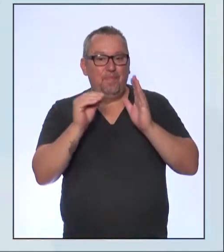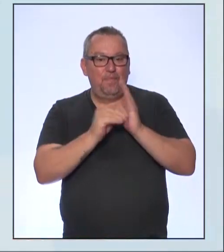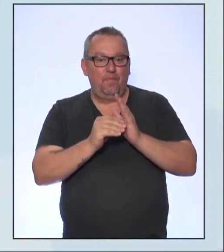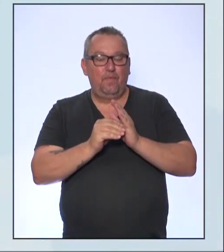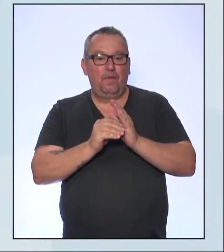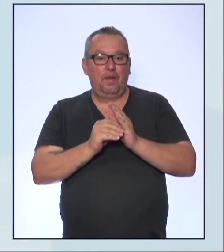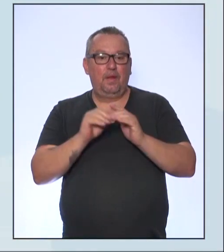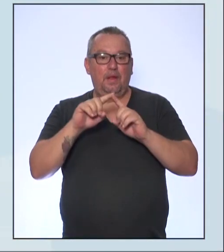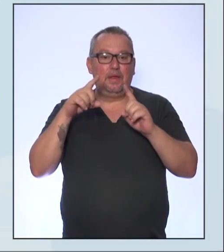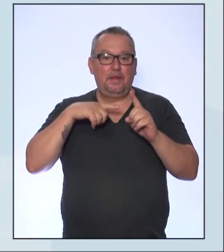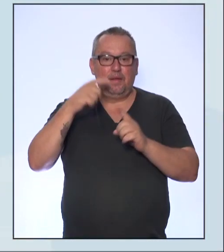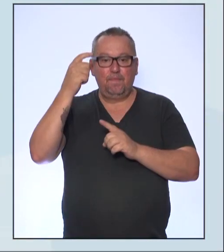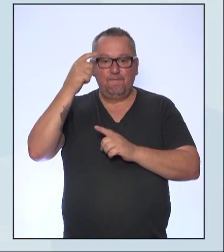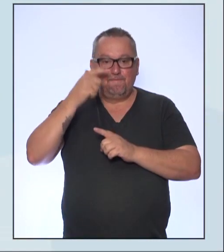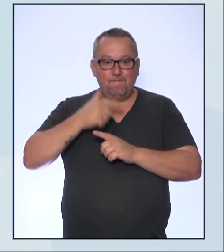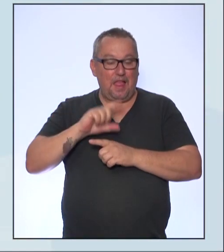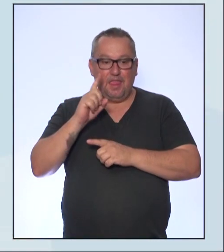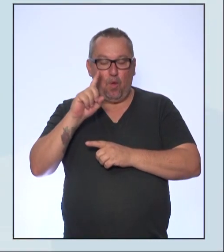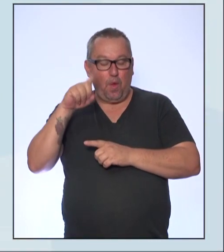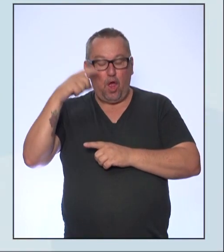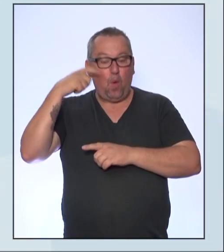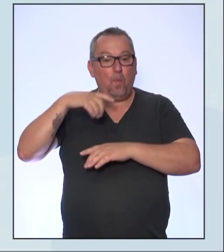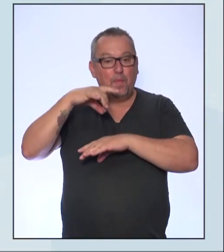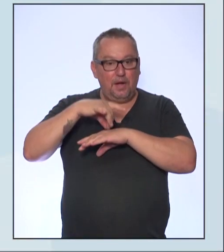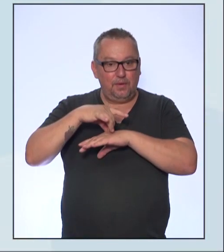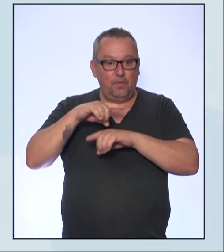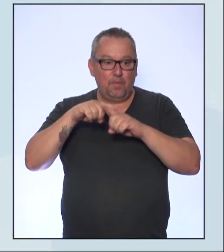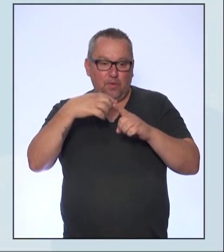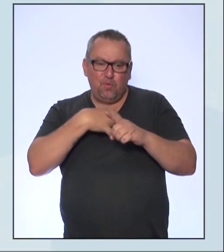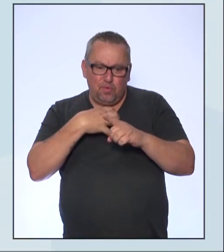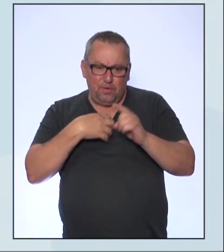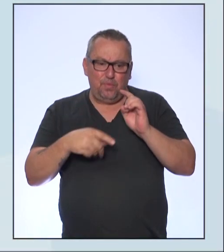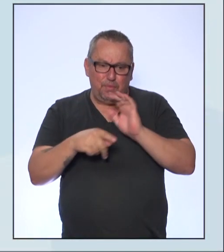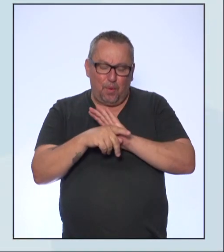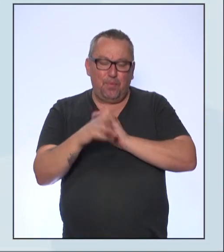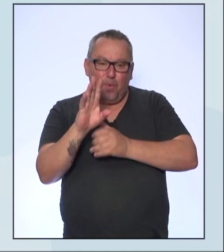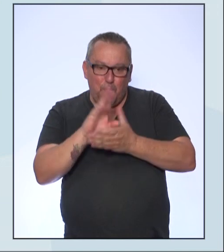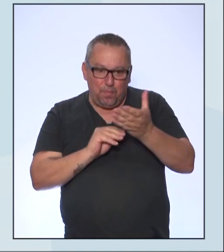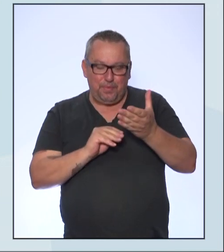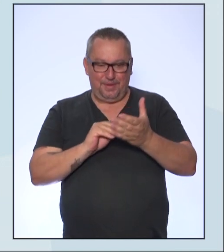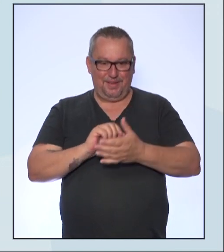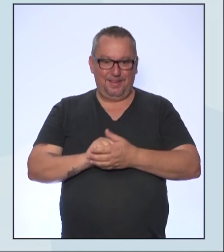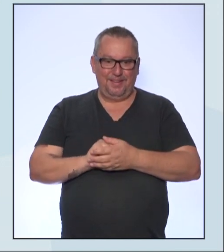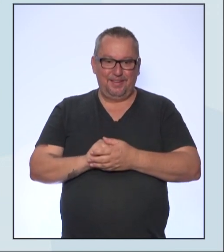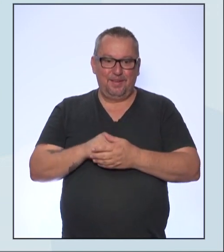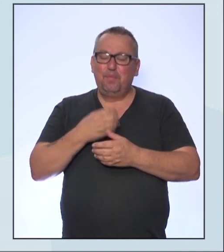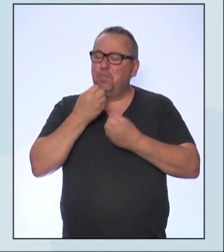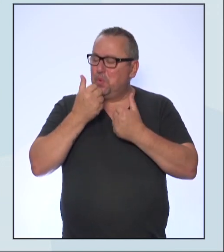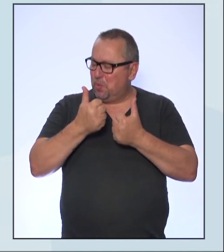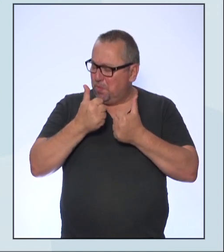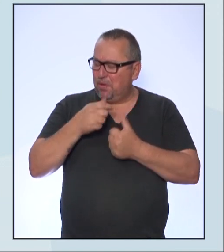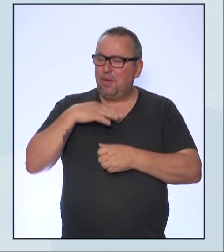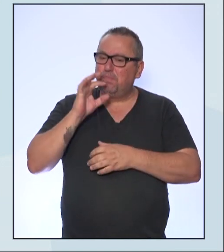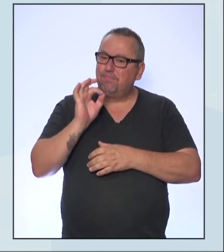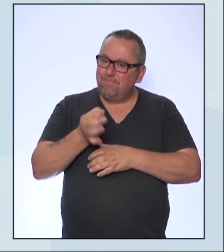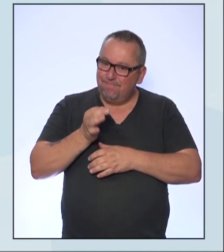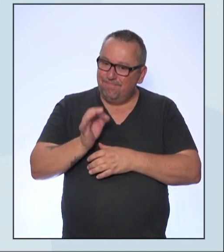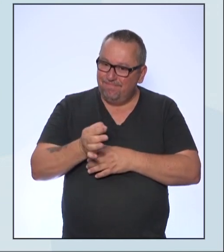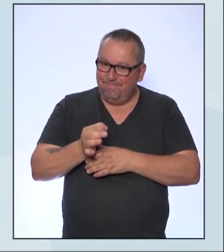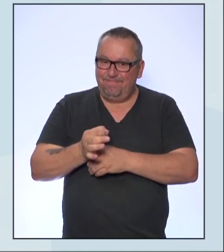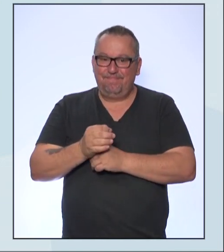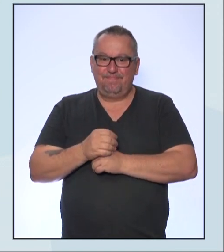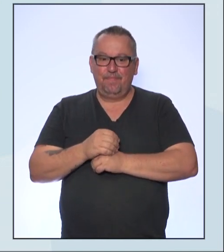seres inumanos que na fábula têm comportamentos humanos. Muito bem. Então, está certinha a